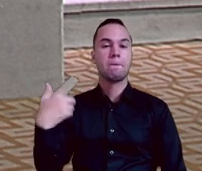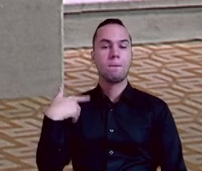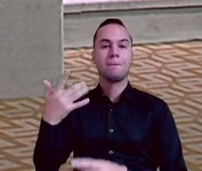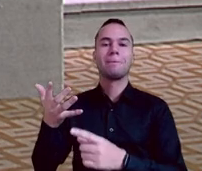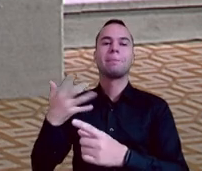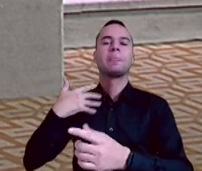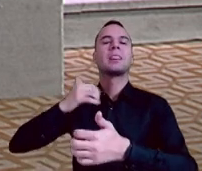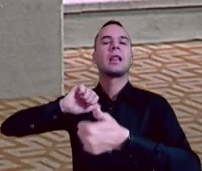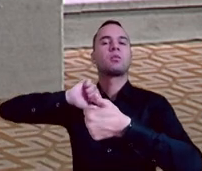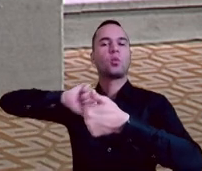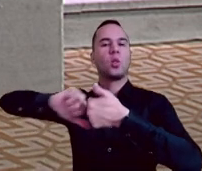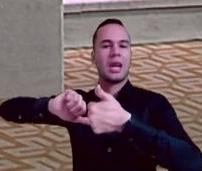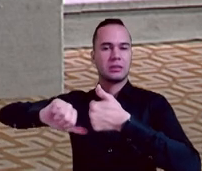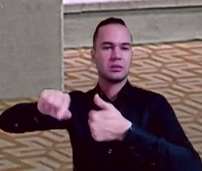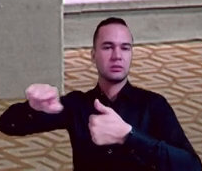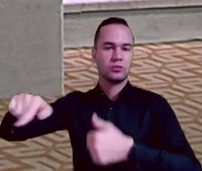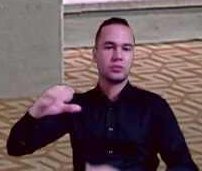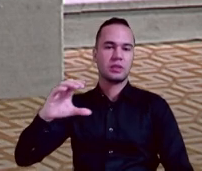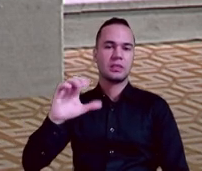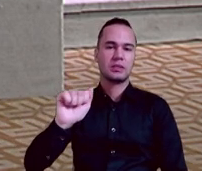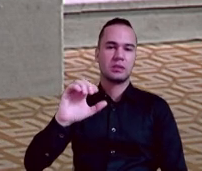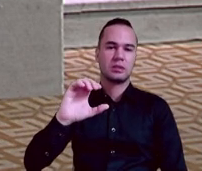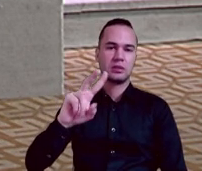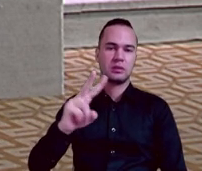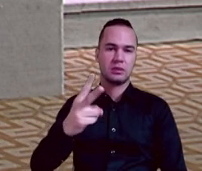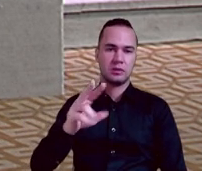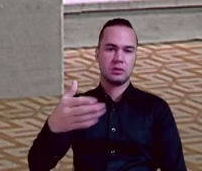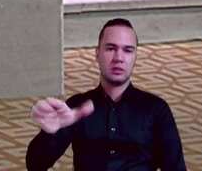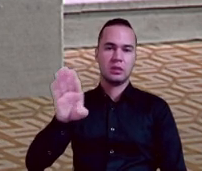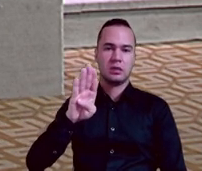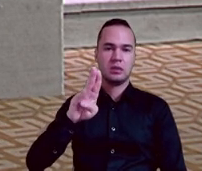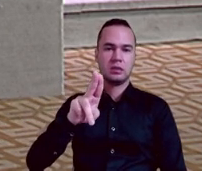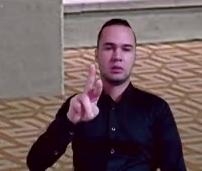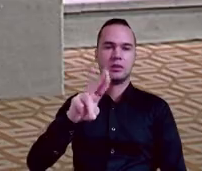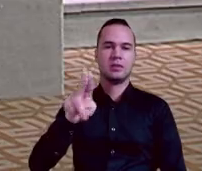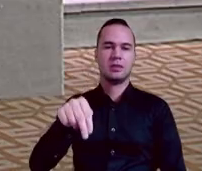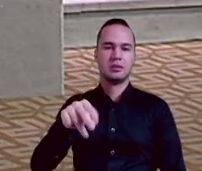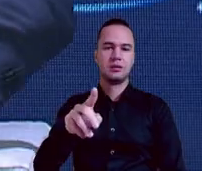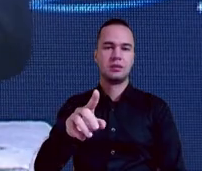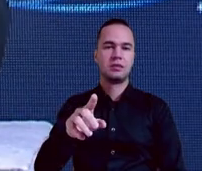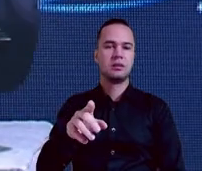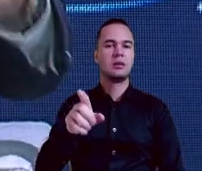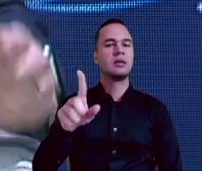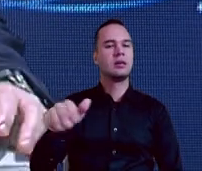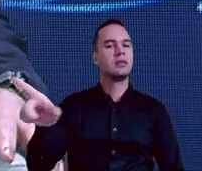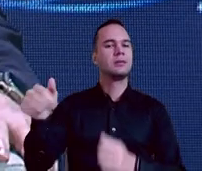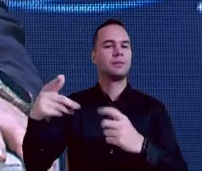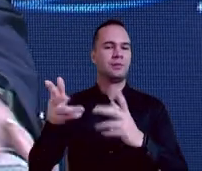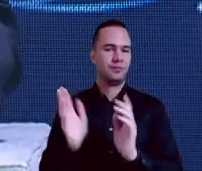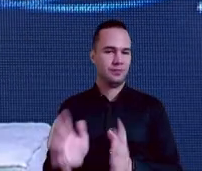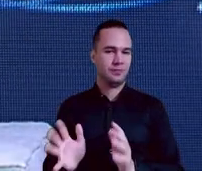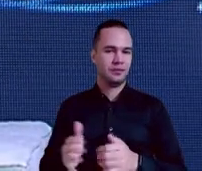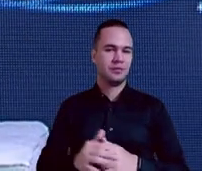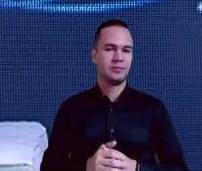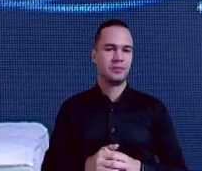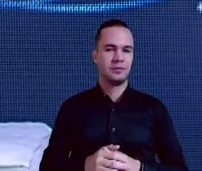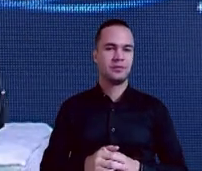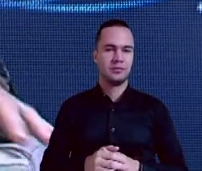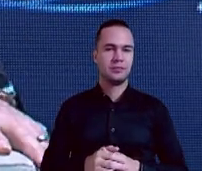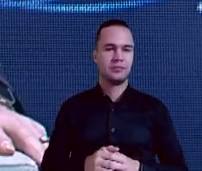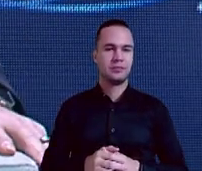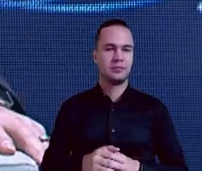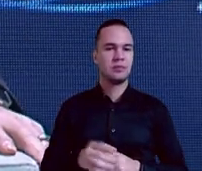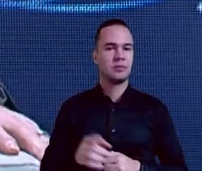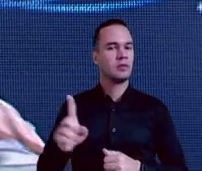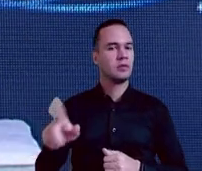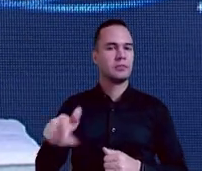do Cash Burn eventualmente ela tem uma clareza E aí eu acho já trazendo um pouco para o perfil da Gaia eu tenho certeza que vários meus colegas